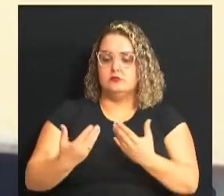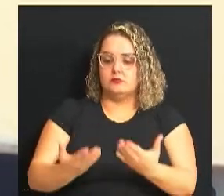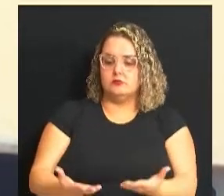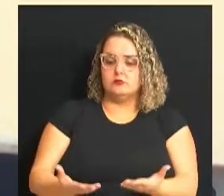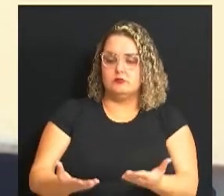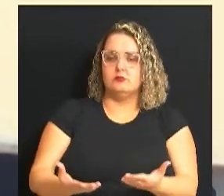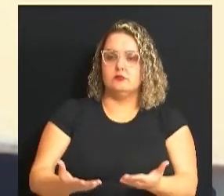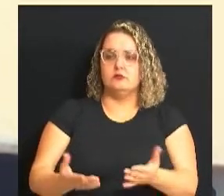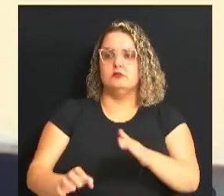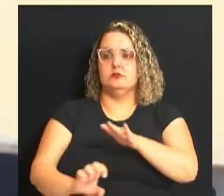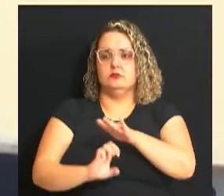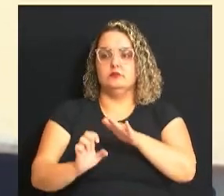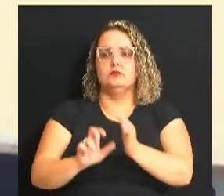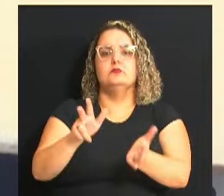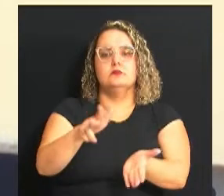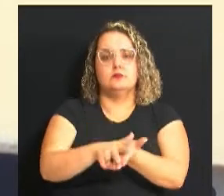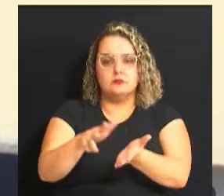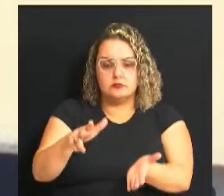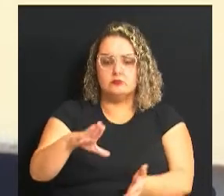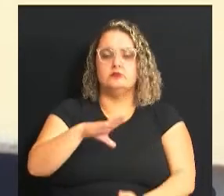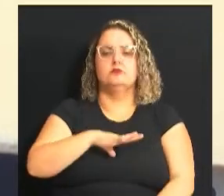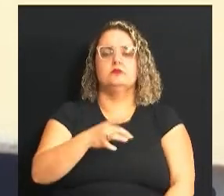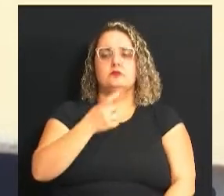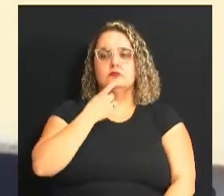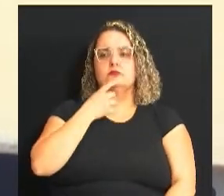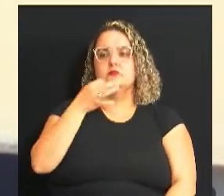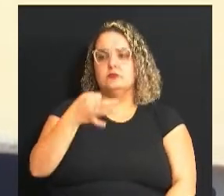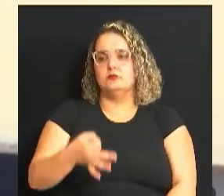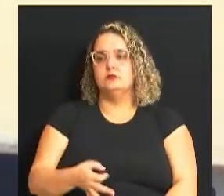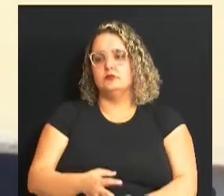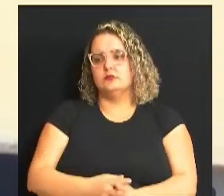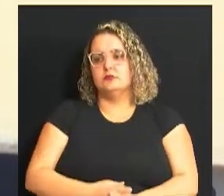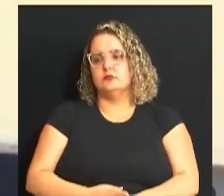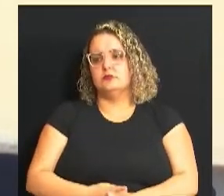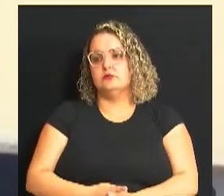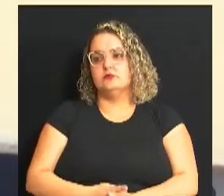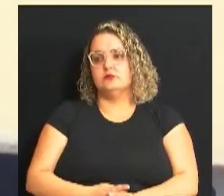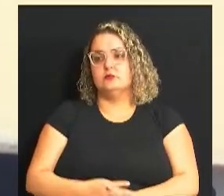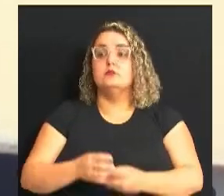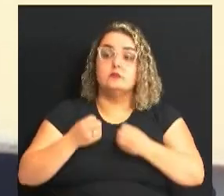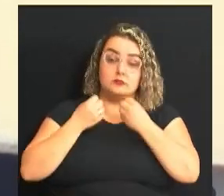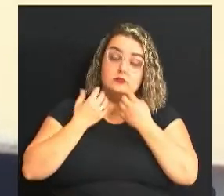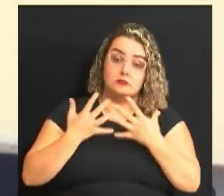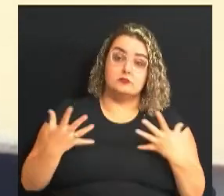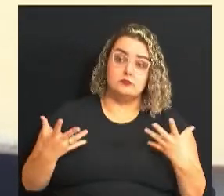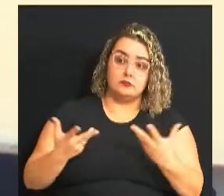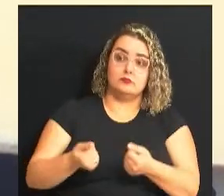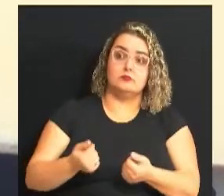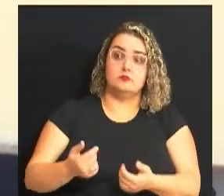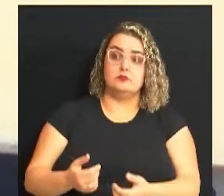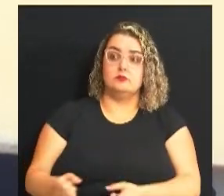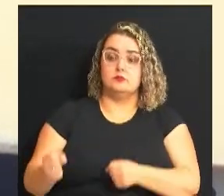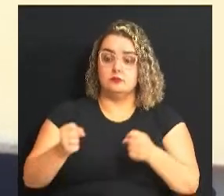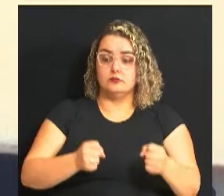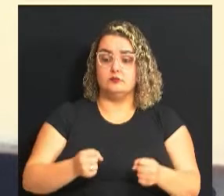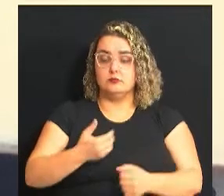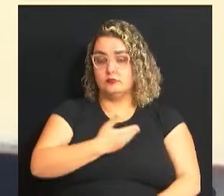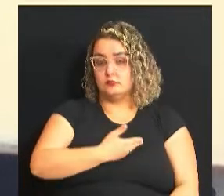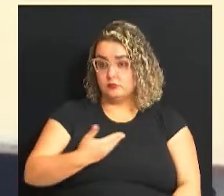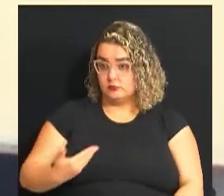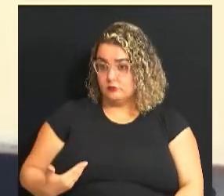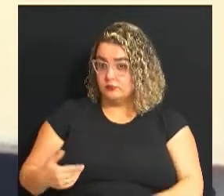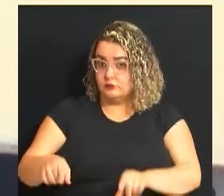ficarem legalizadas no município, né? E vai ser bom para todo mundo, tanto para o poder público como